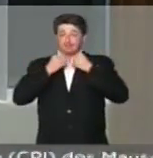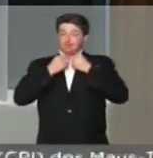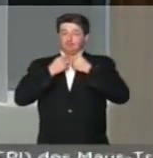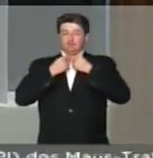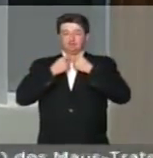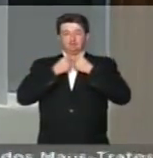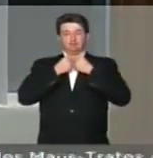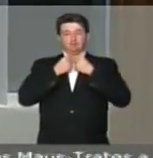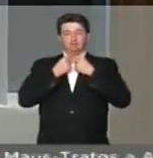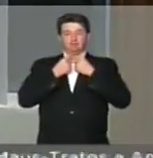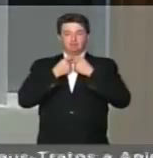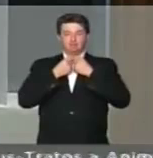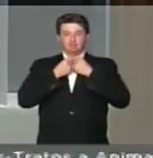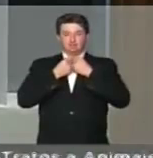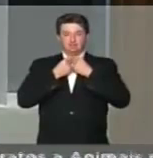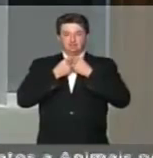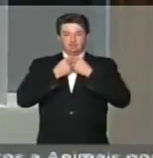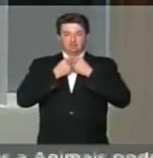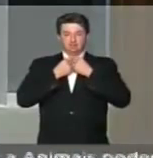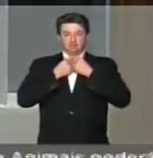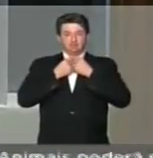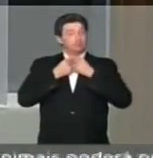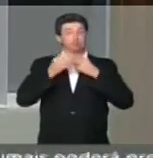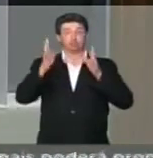Quase 10 meses concluídos da